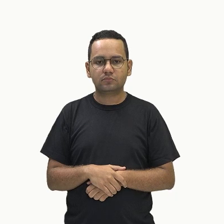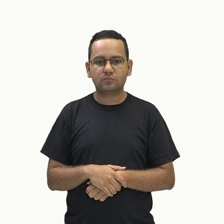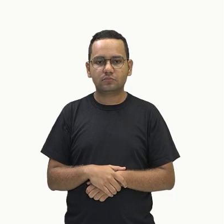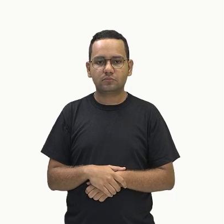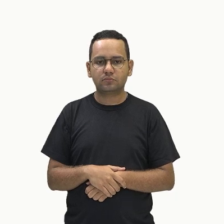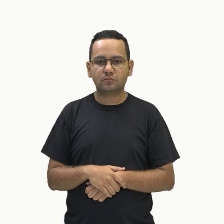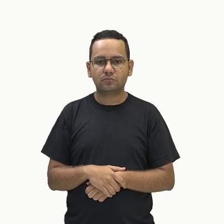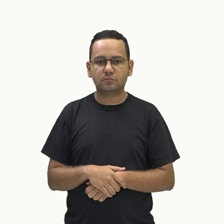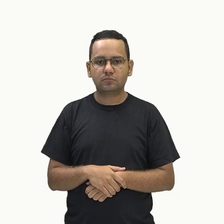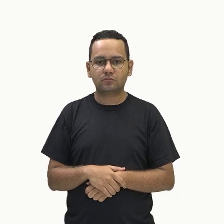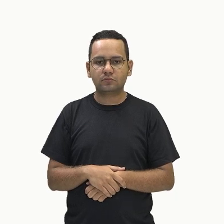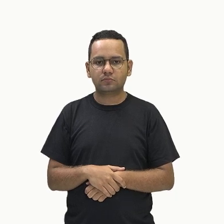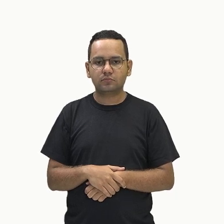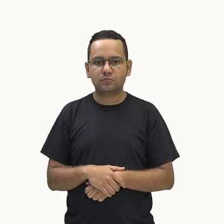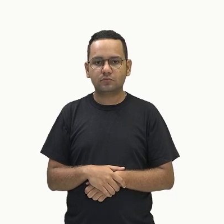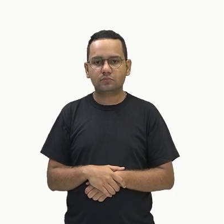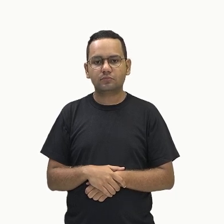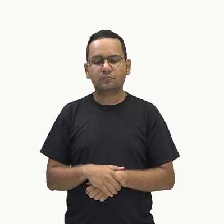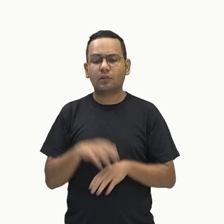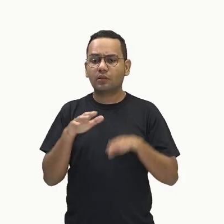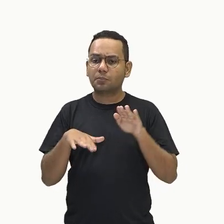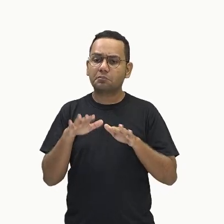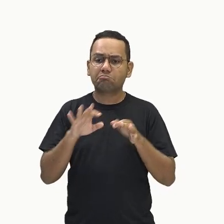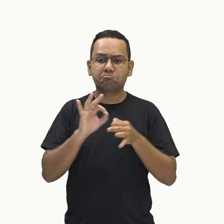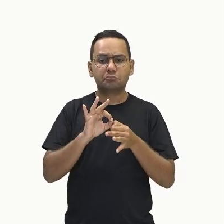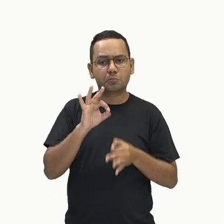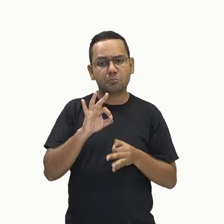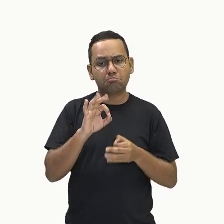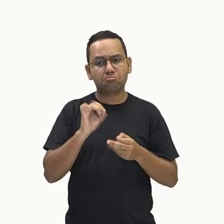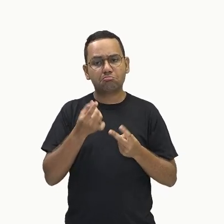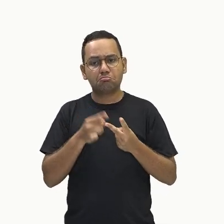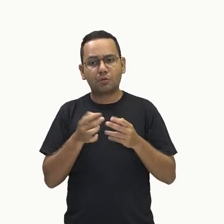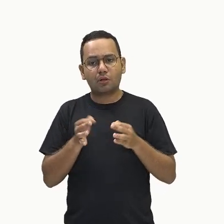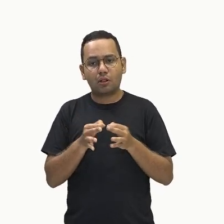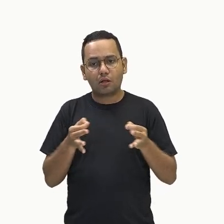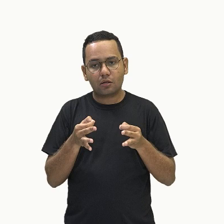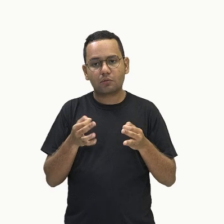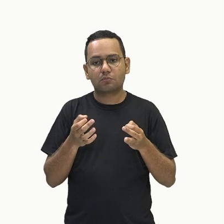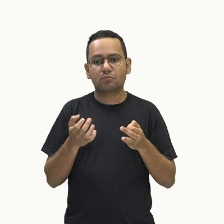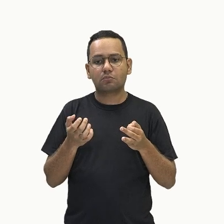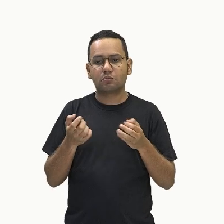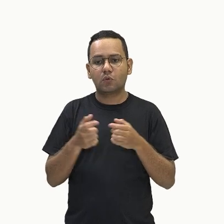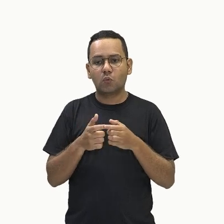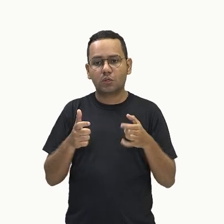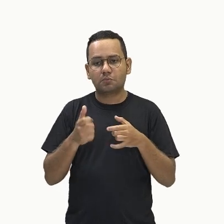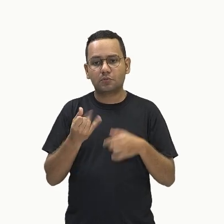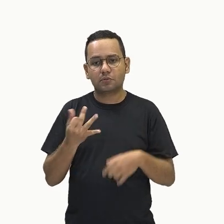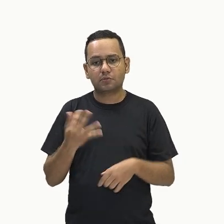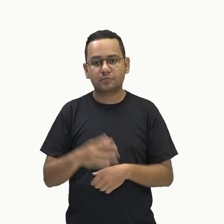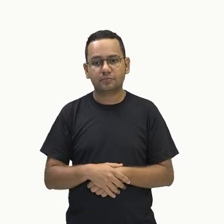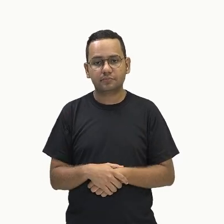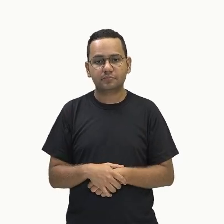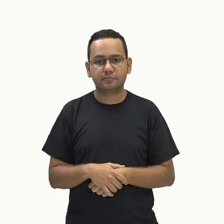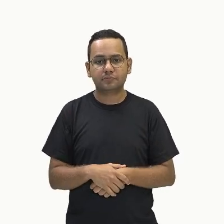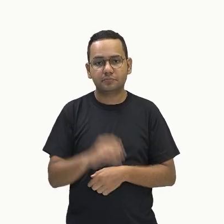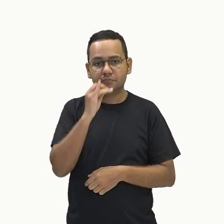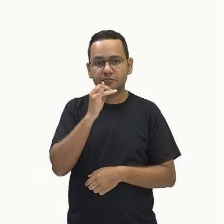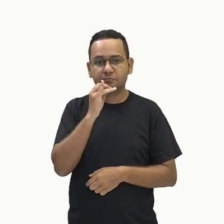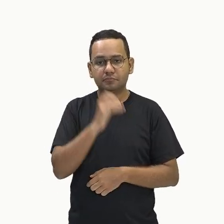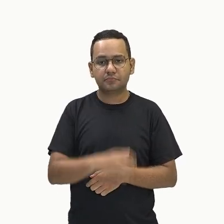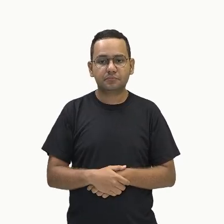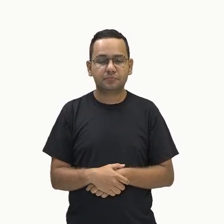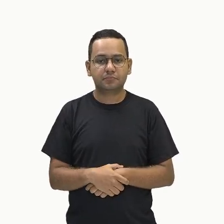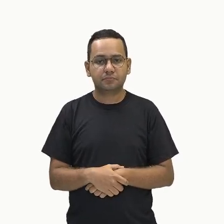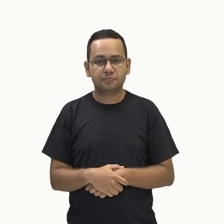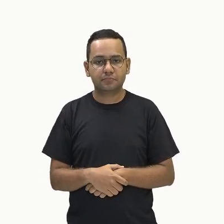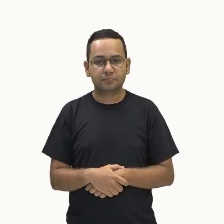dimensões, equivalentes em comprimento, em espessura e em largura. Temos como exemplo os ossos